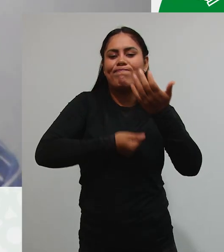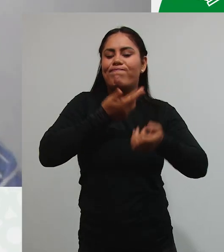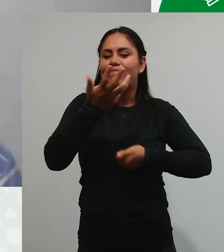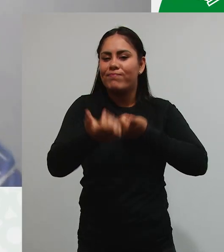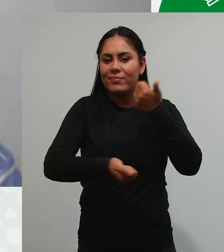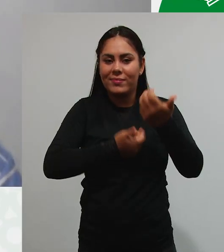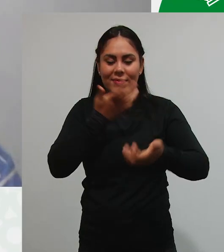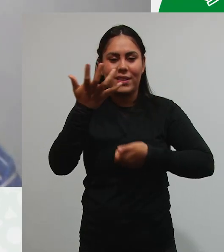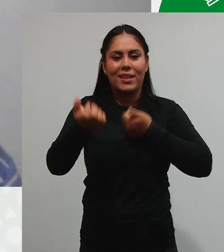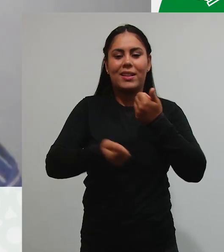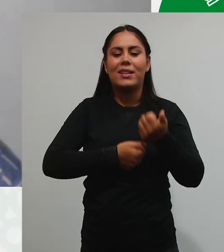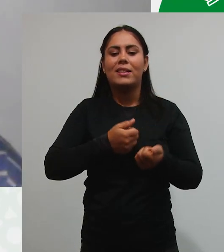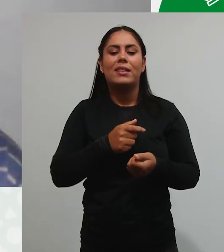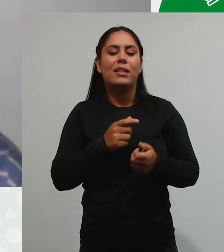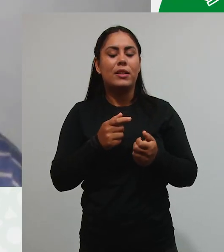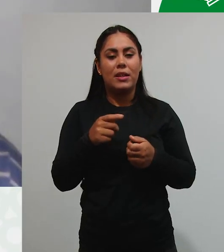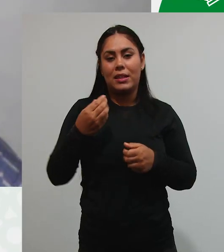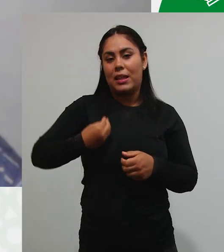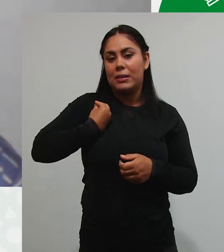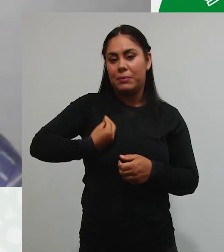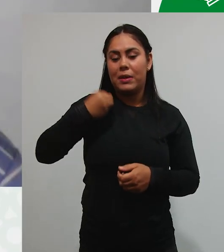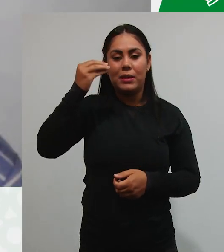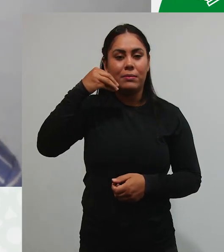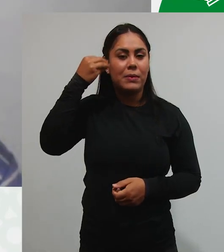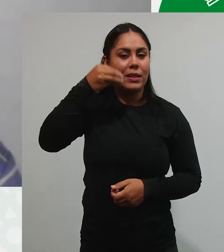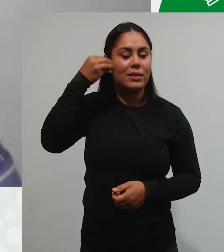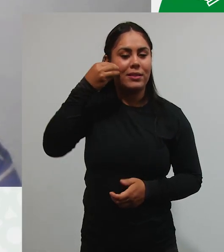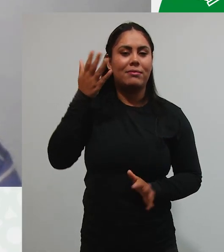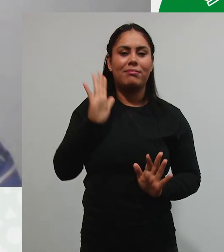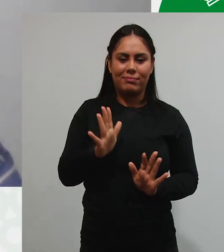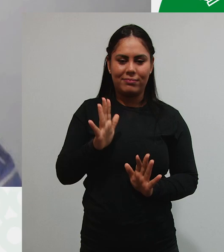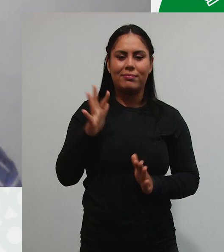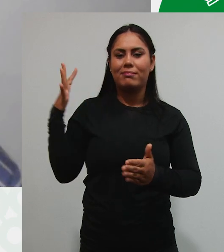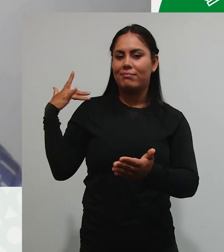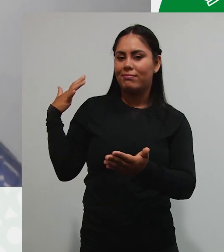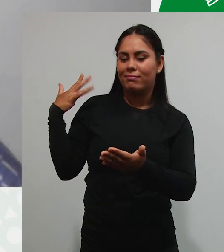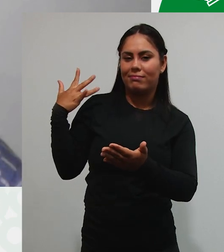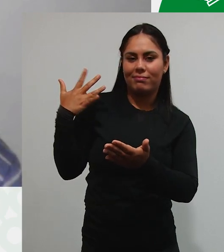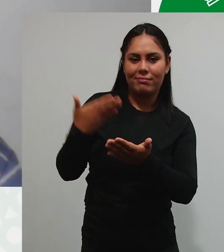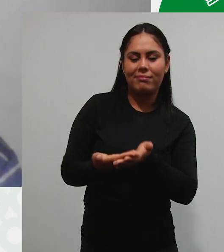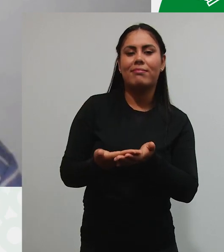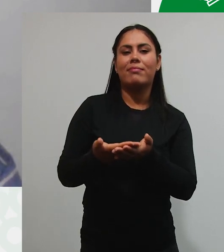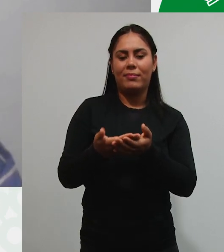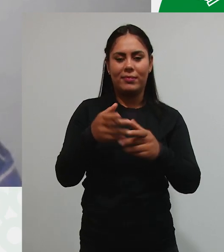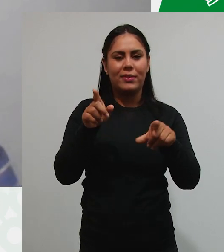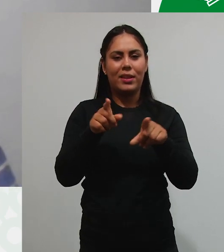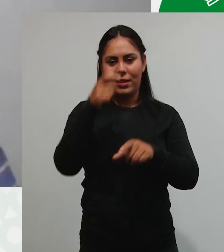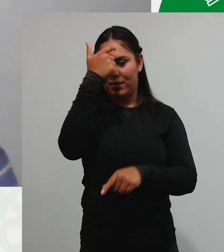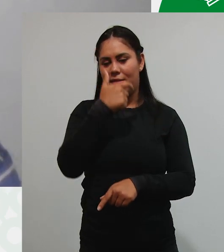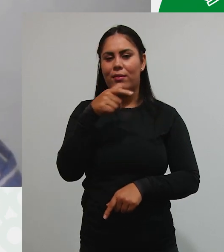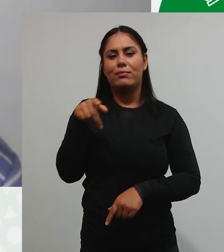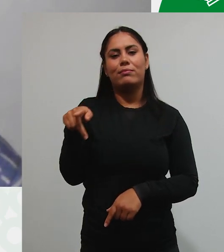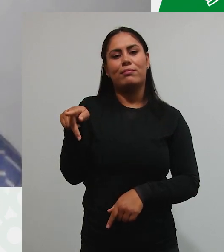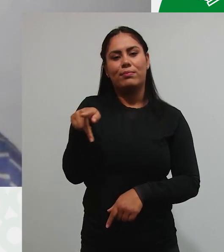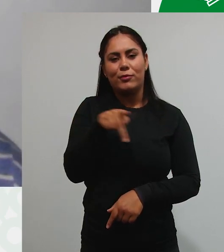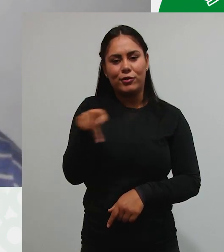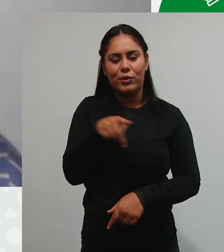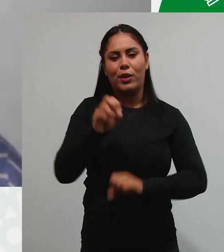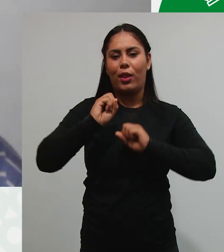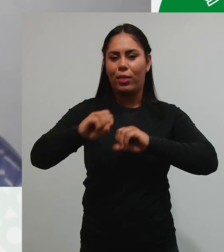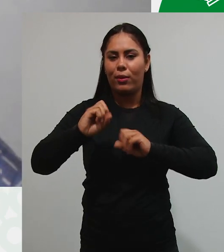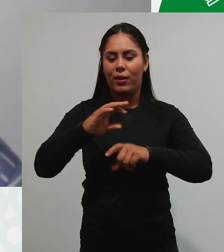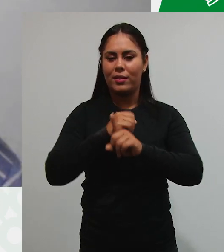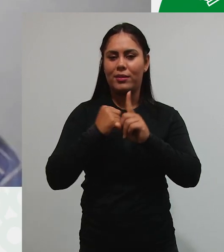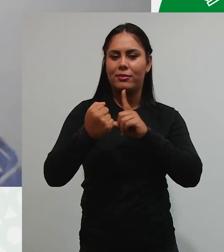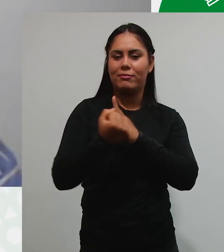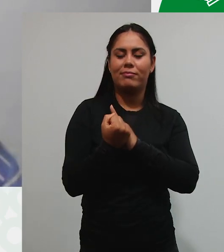poder falar, de poder transmitir um pouco dessa minha vivência, dessa minha experiência enquanto